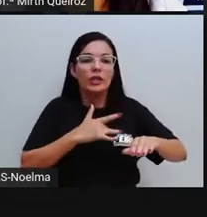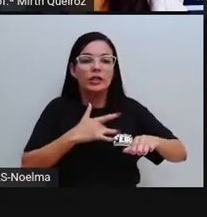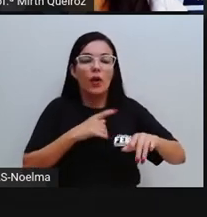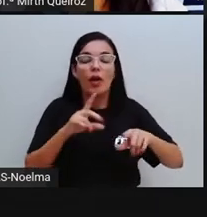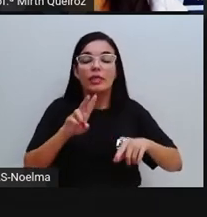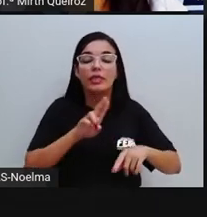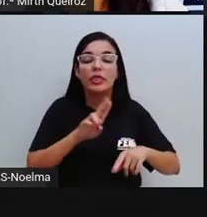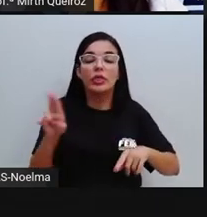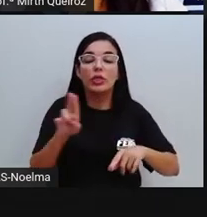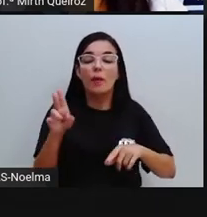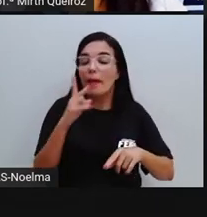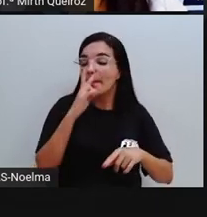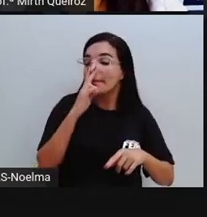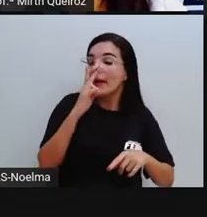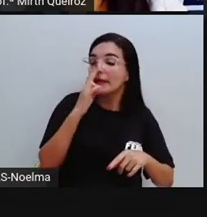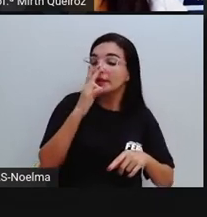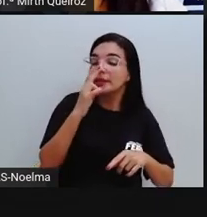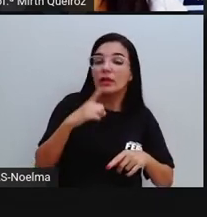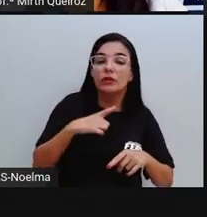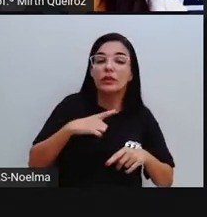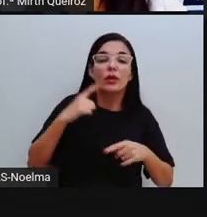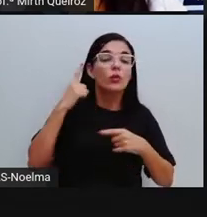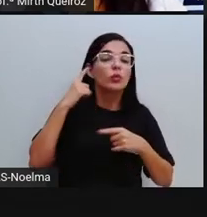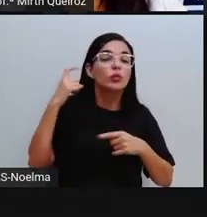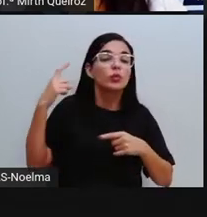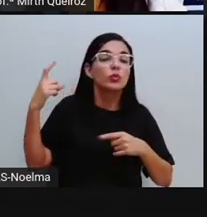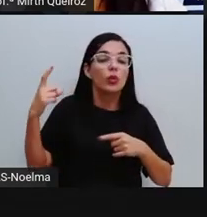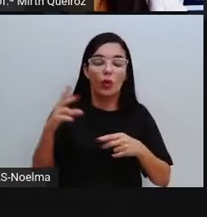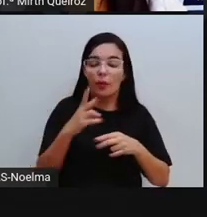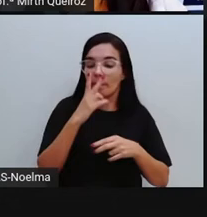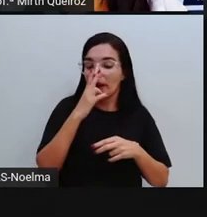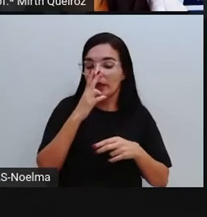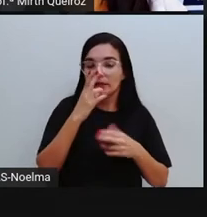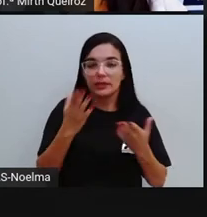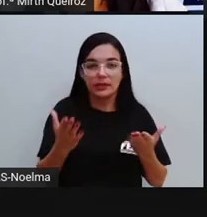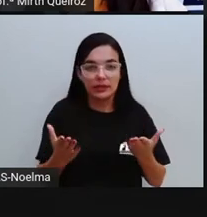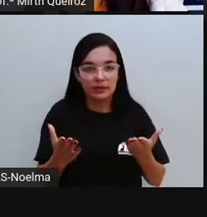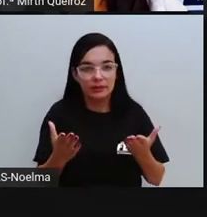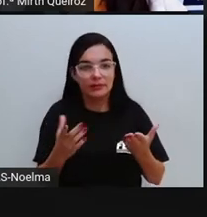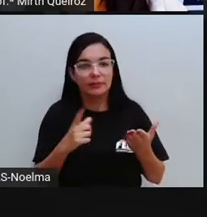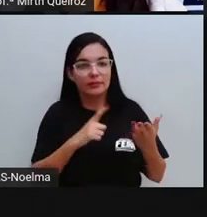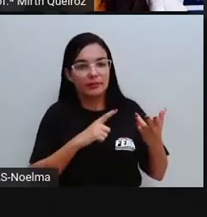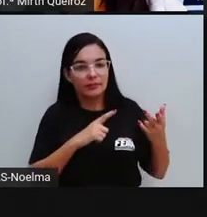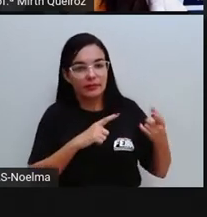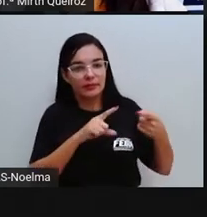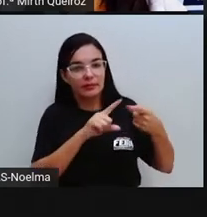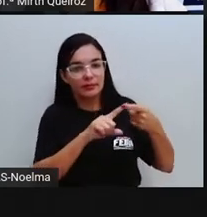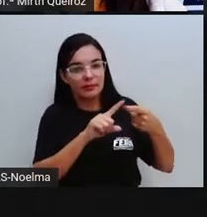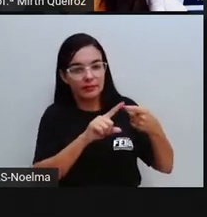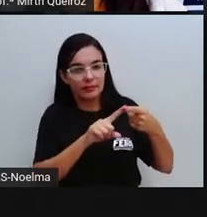certo? Então, eu comecei. Para escrever o cordel, é preciso inspiração. Ter o seu tema